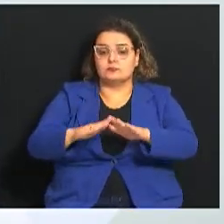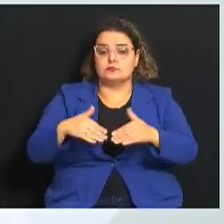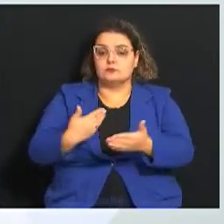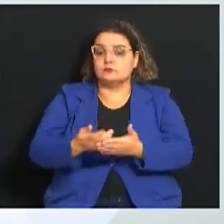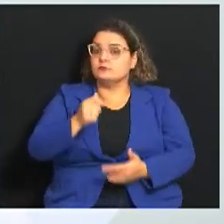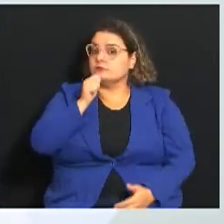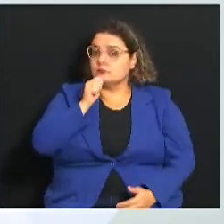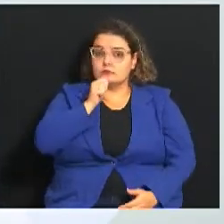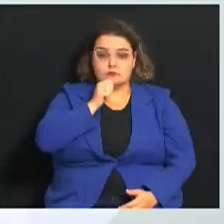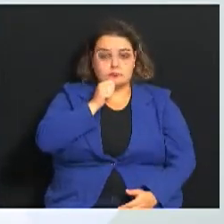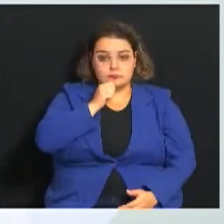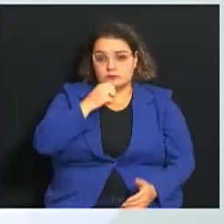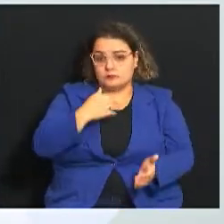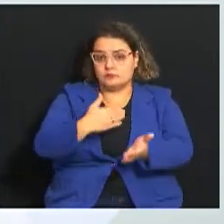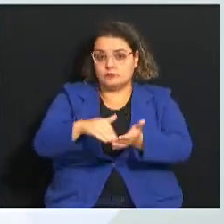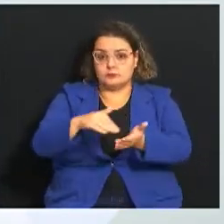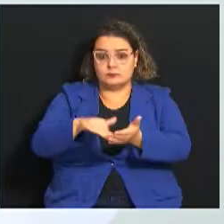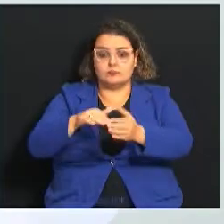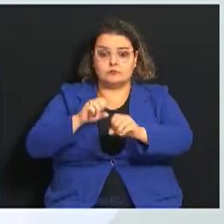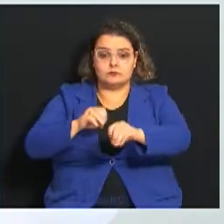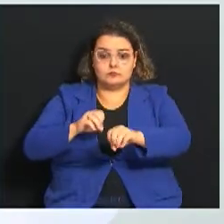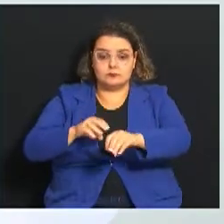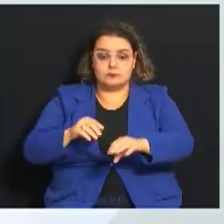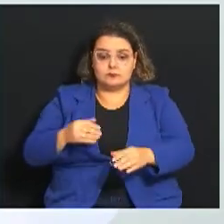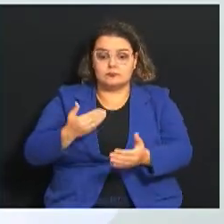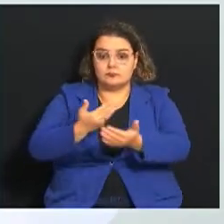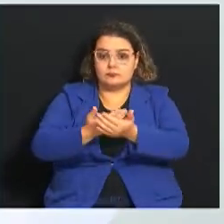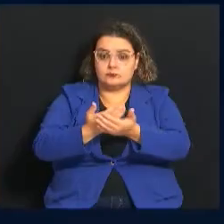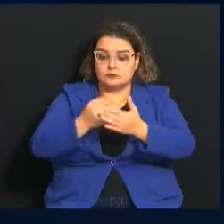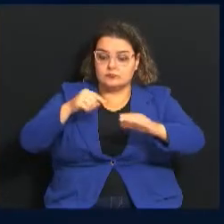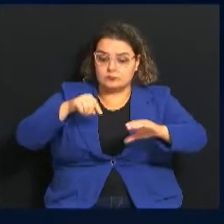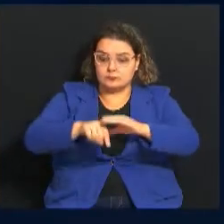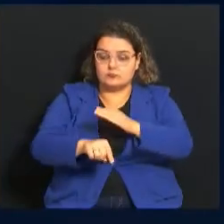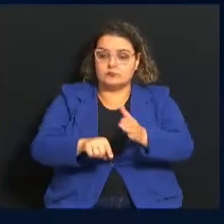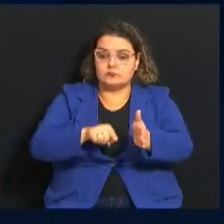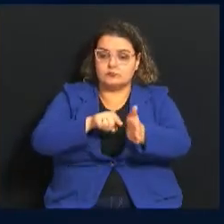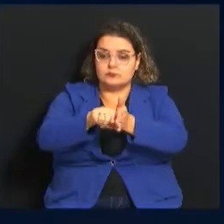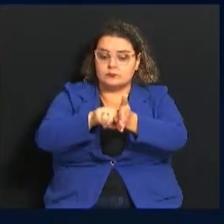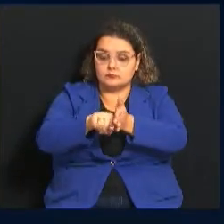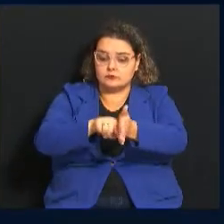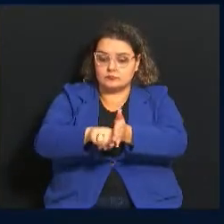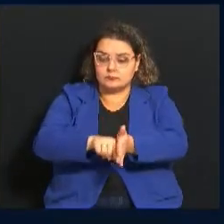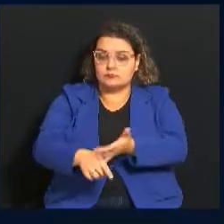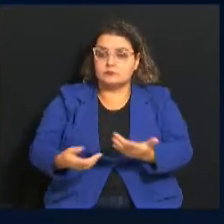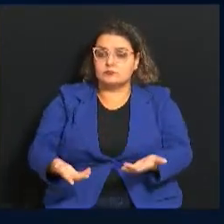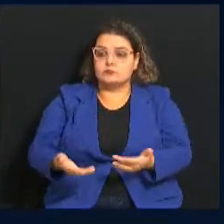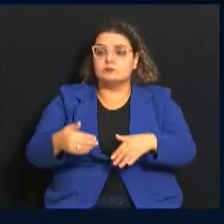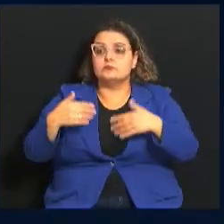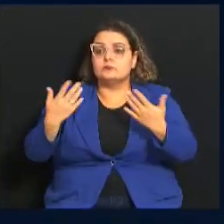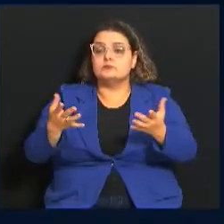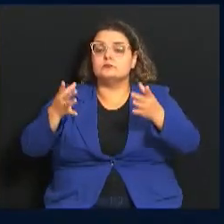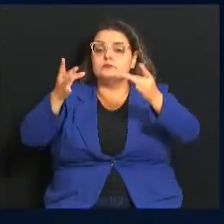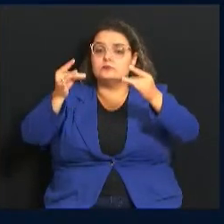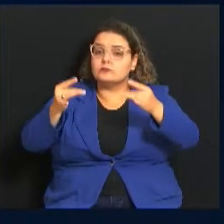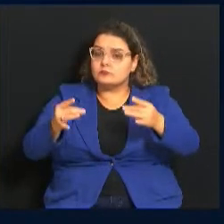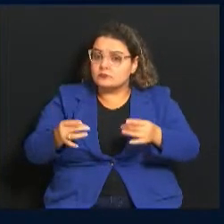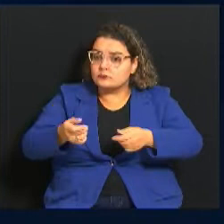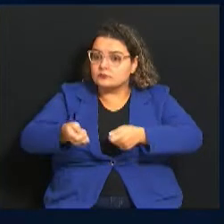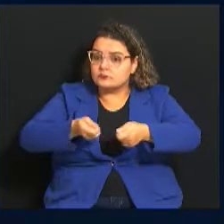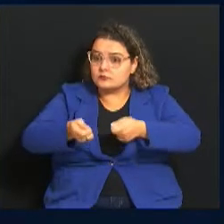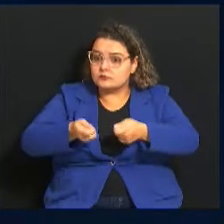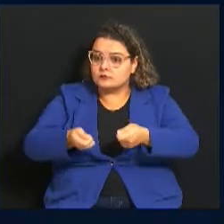à Secretaria de Educação, aprofundando os questionamentos para entender quais os critérios deste controle, quais